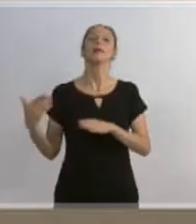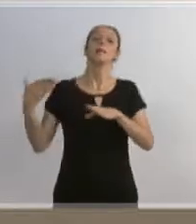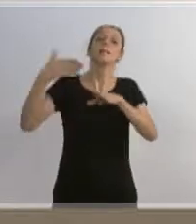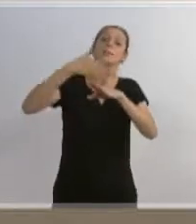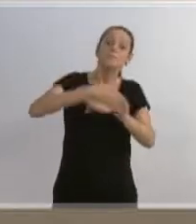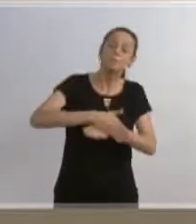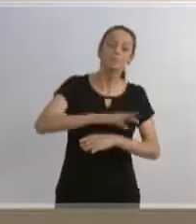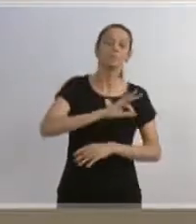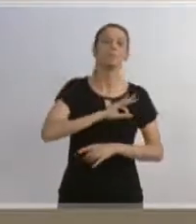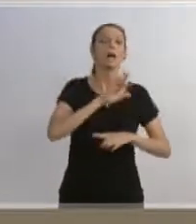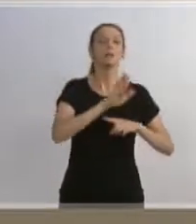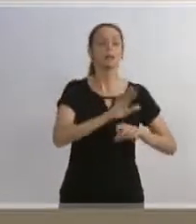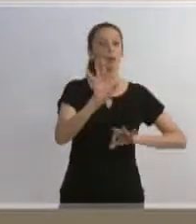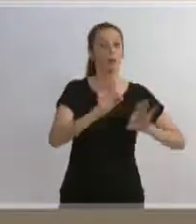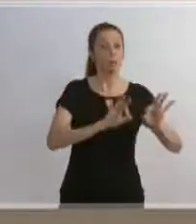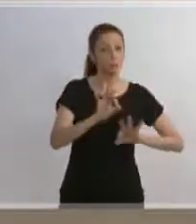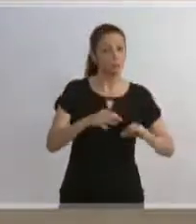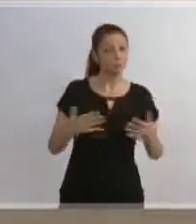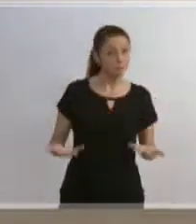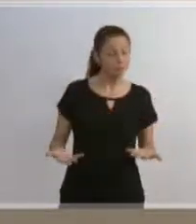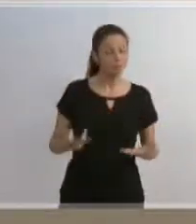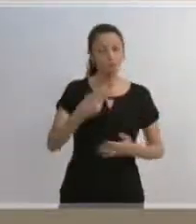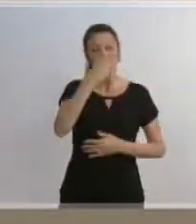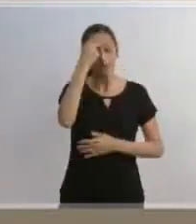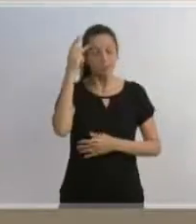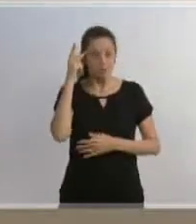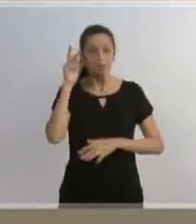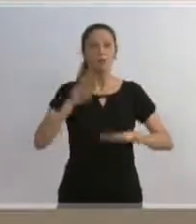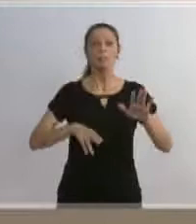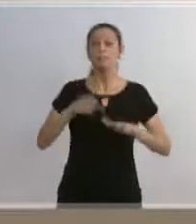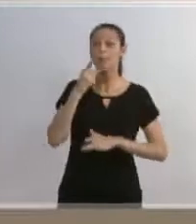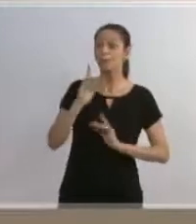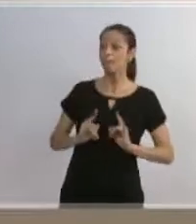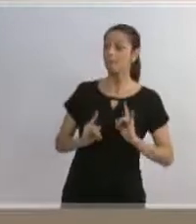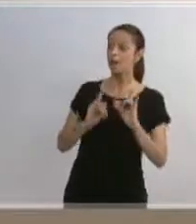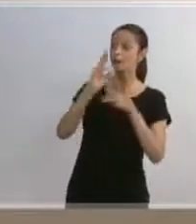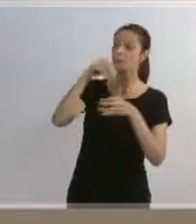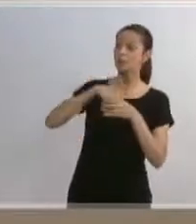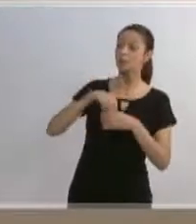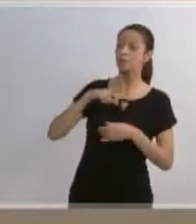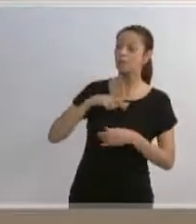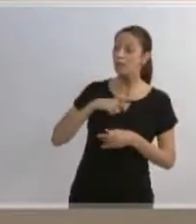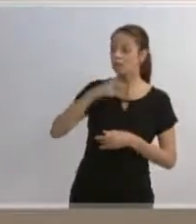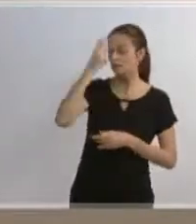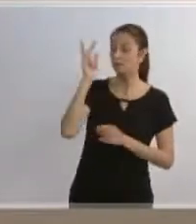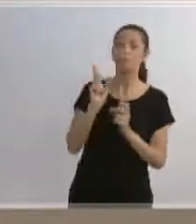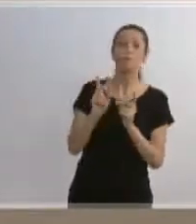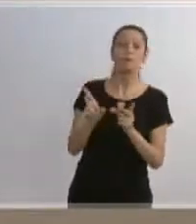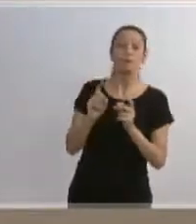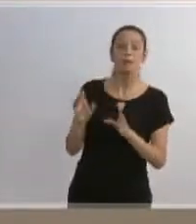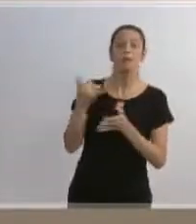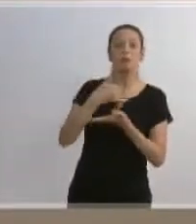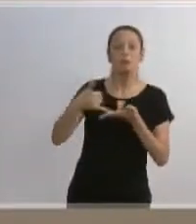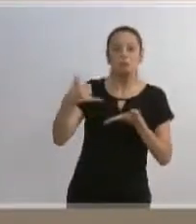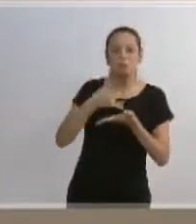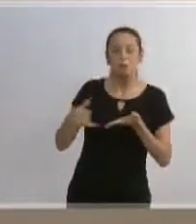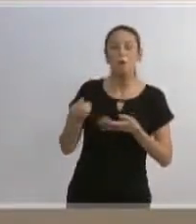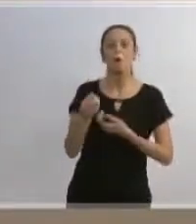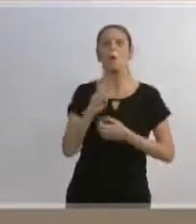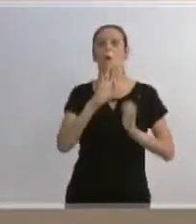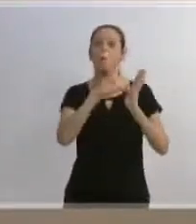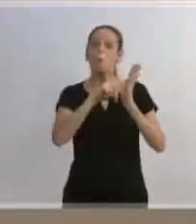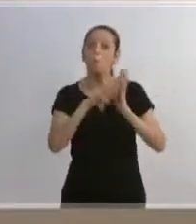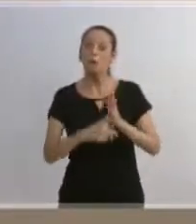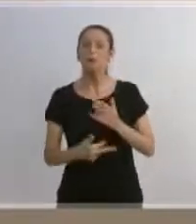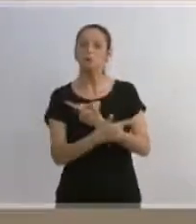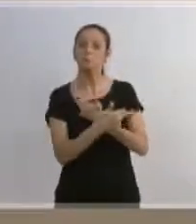Militar. Aí os cínicos entram lá dentro, oh, tem gente traficando aqui, tem gente roubando aqui dentro da Minha Casa Minha Vida, tem gente aqui que